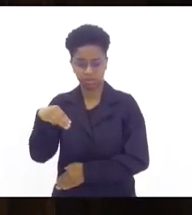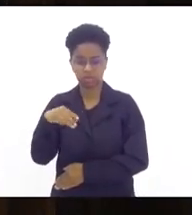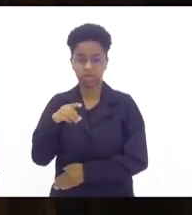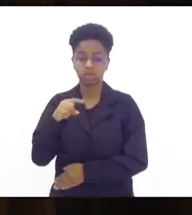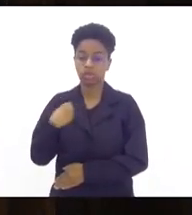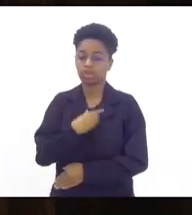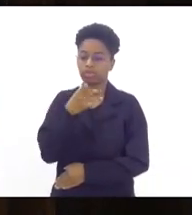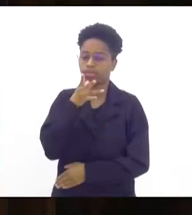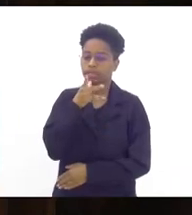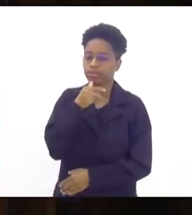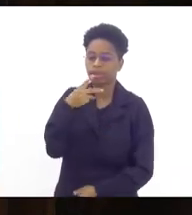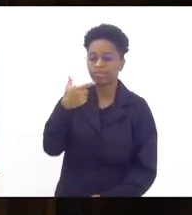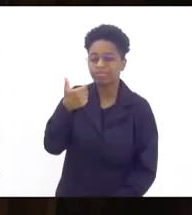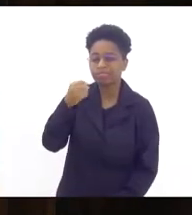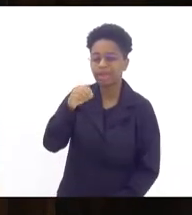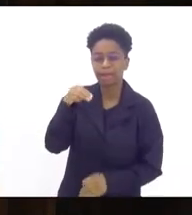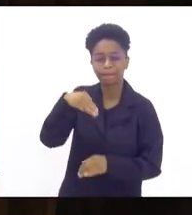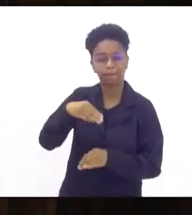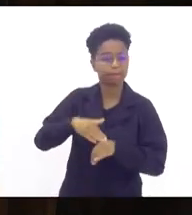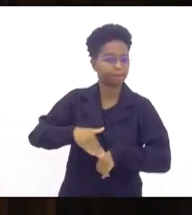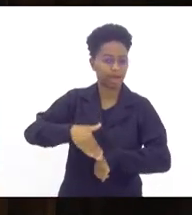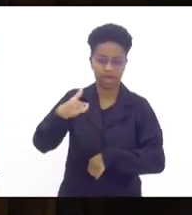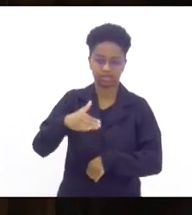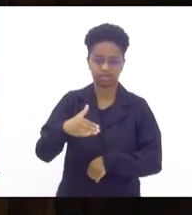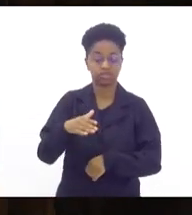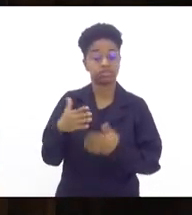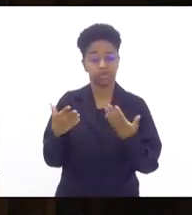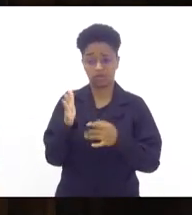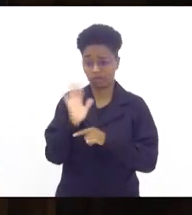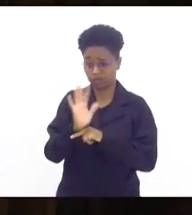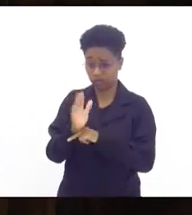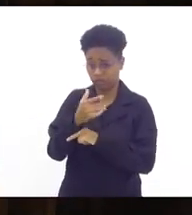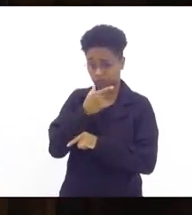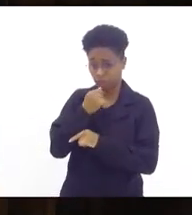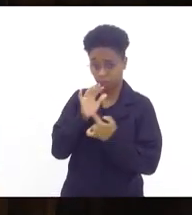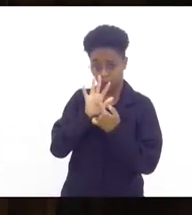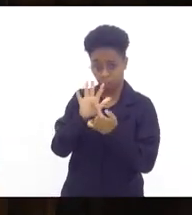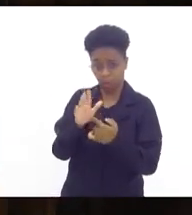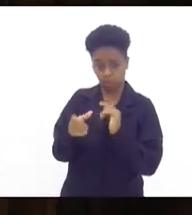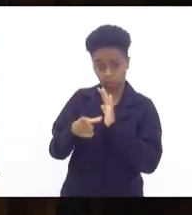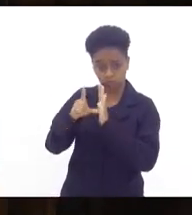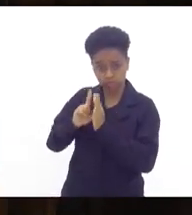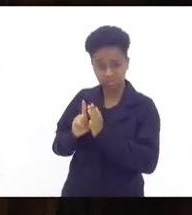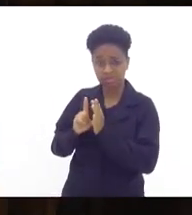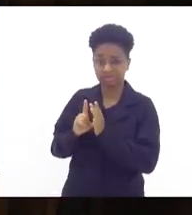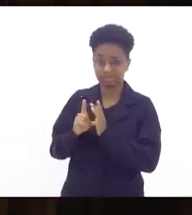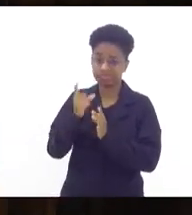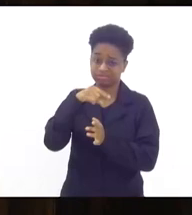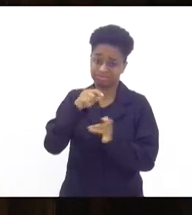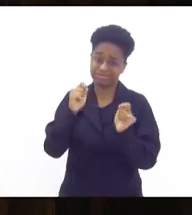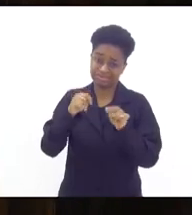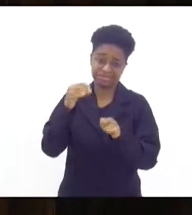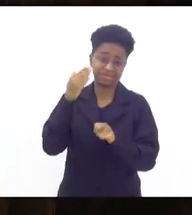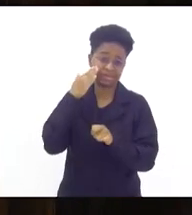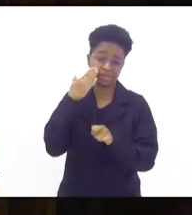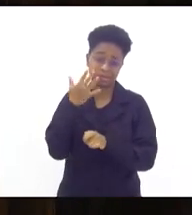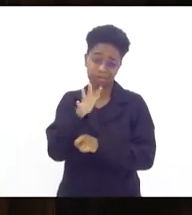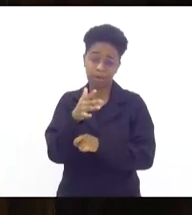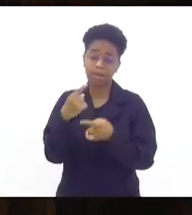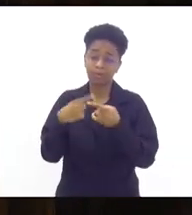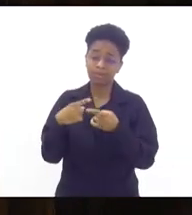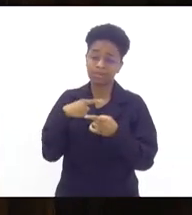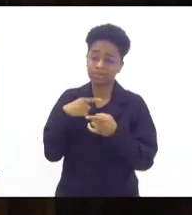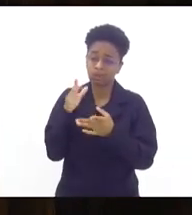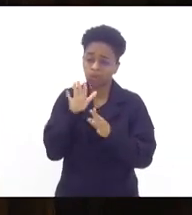apavorante é esse vídeo que foi apresentado dá para ter uma ideia porque o cuidado era